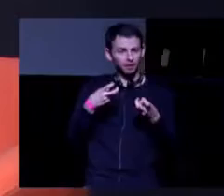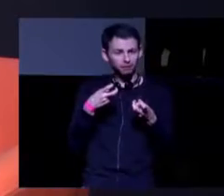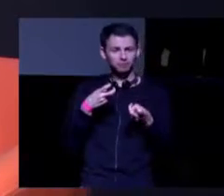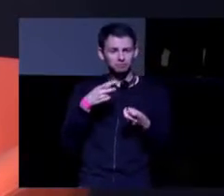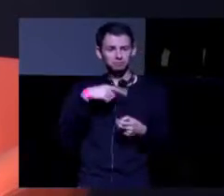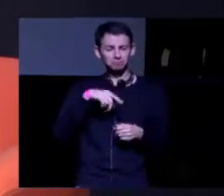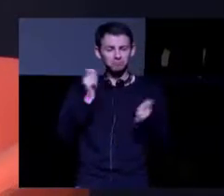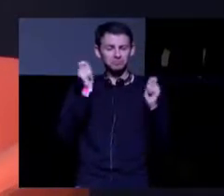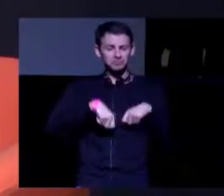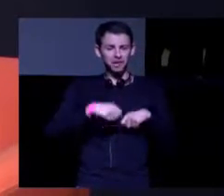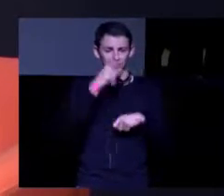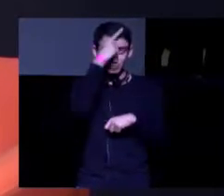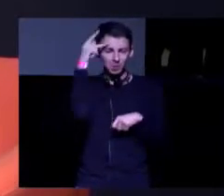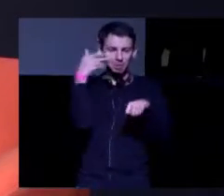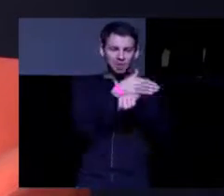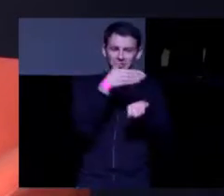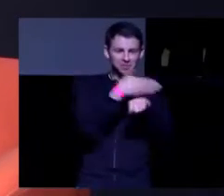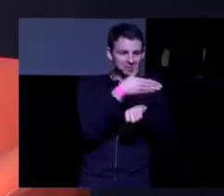tipo de participação.